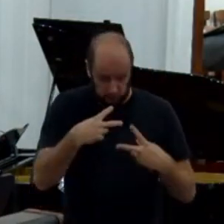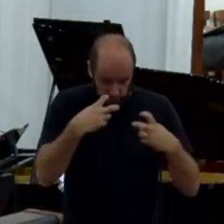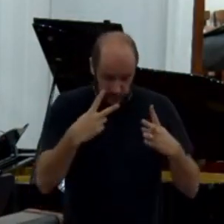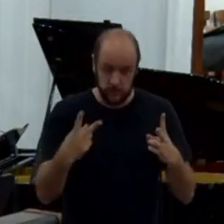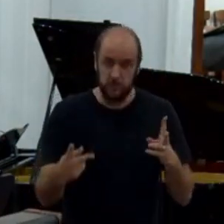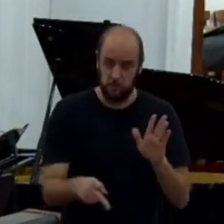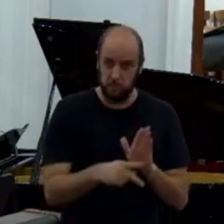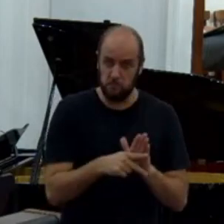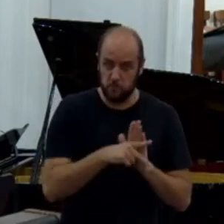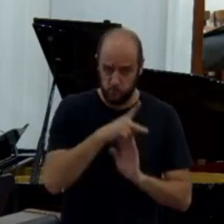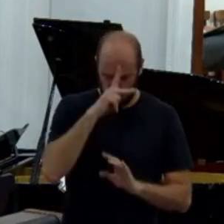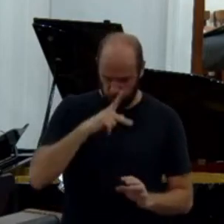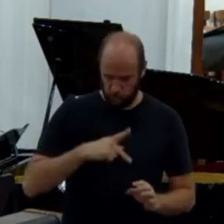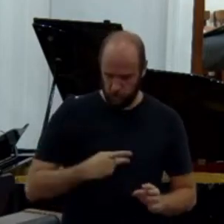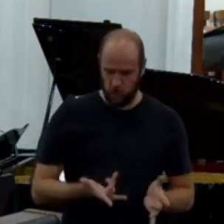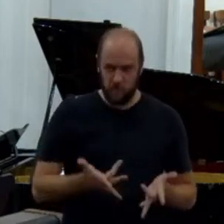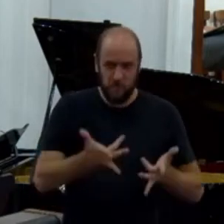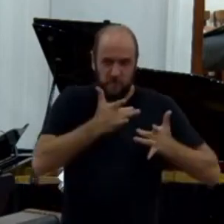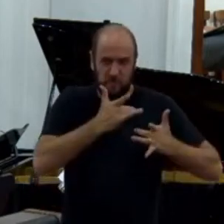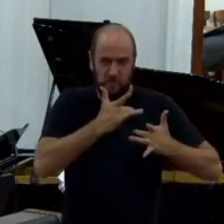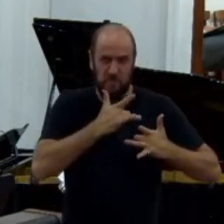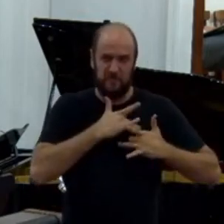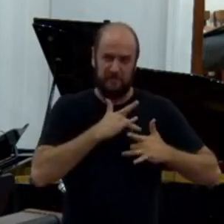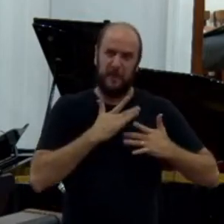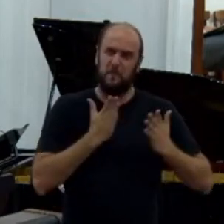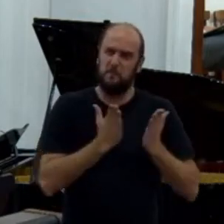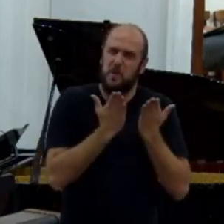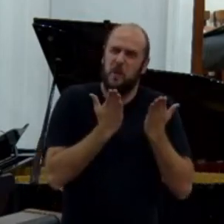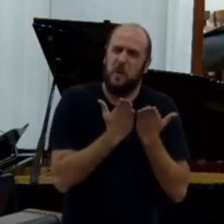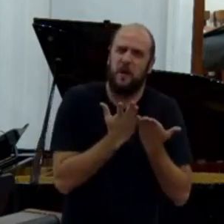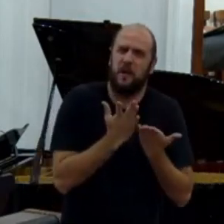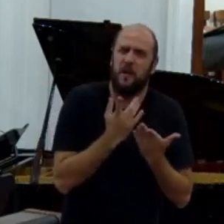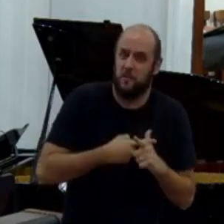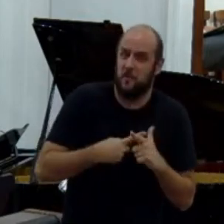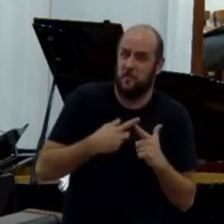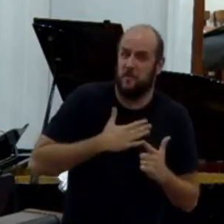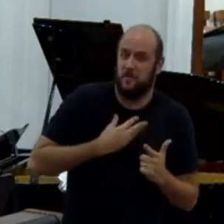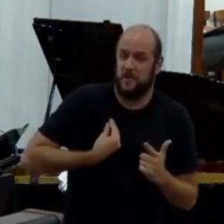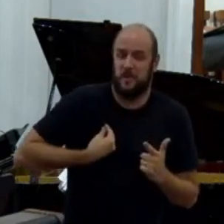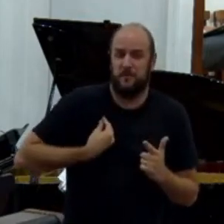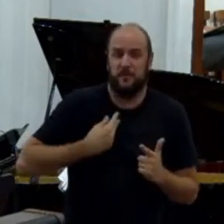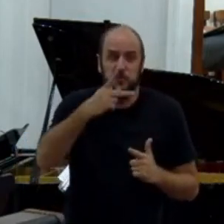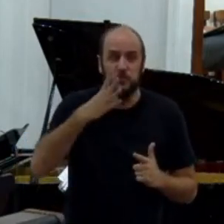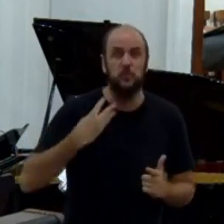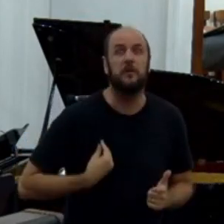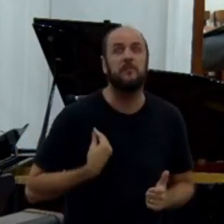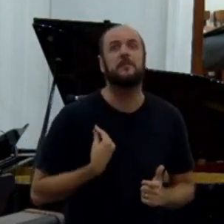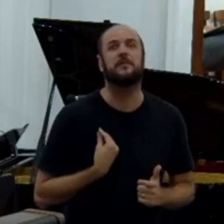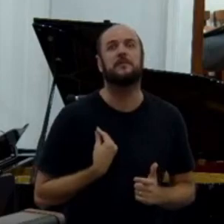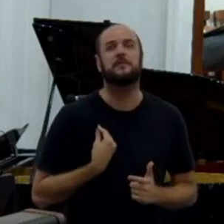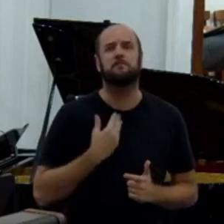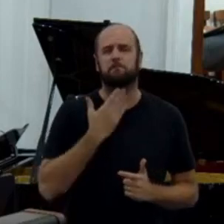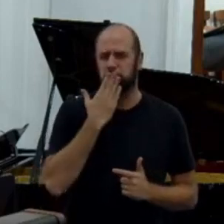ao reconhecer que a ira é um problema em sua vida, em minha vida, peça